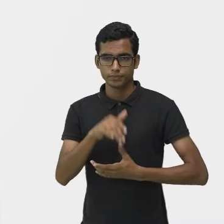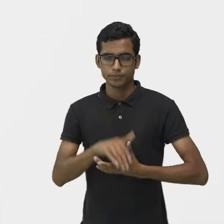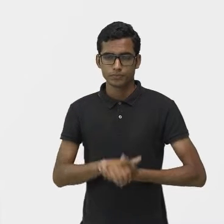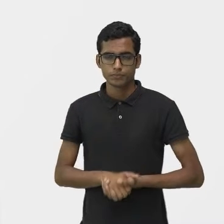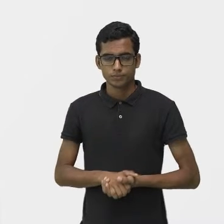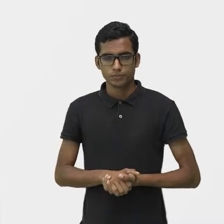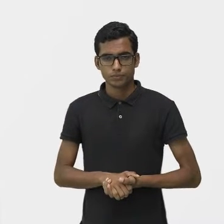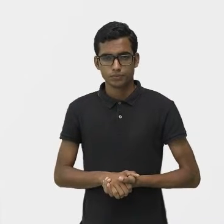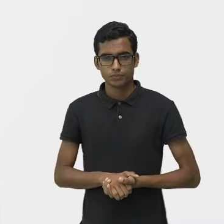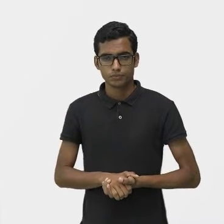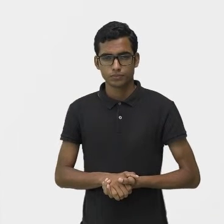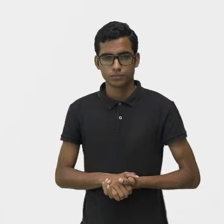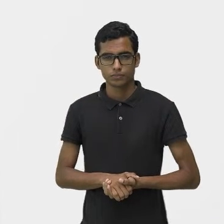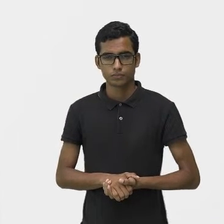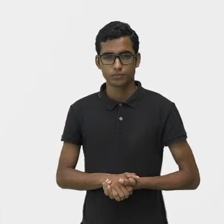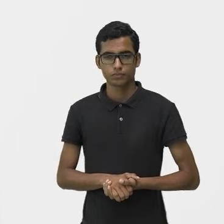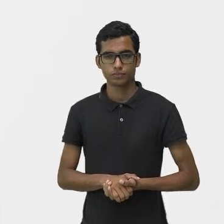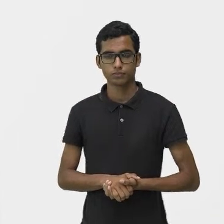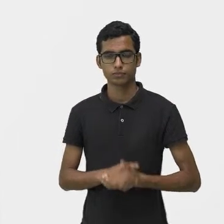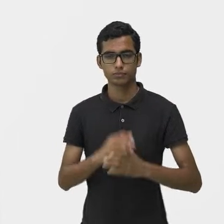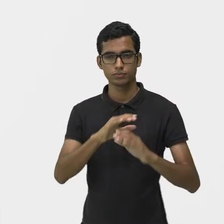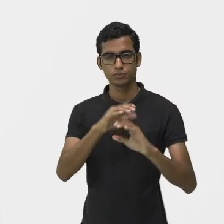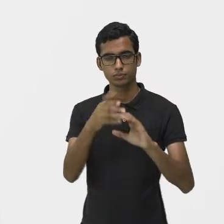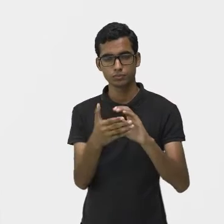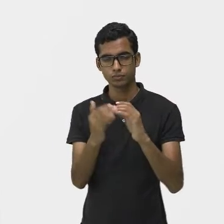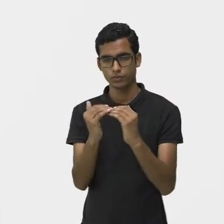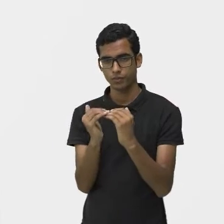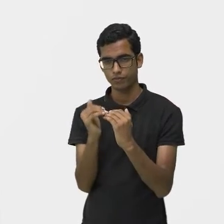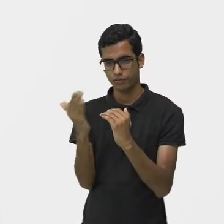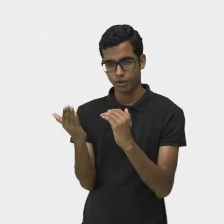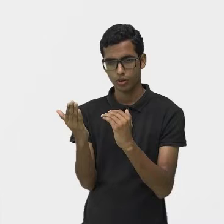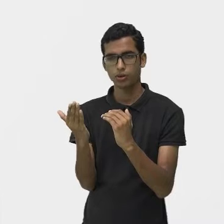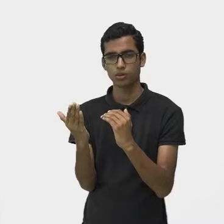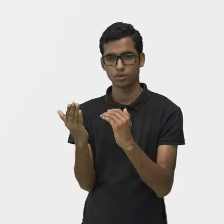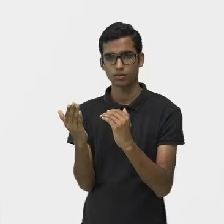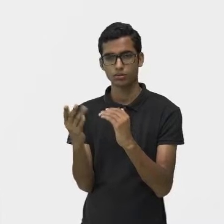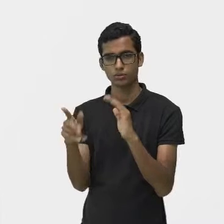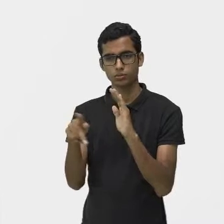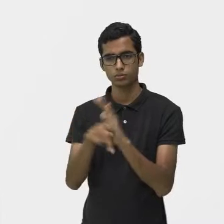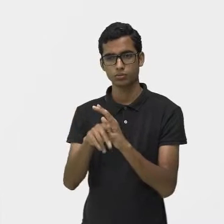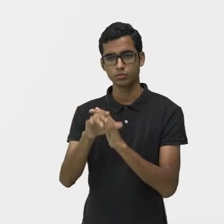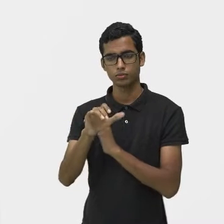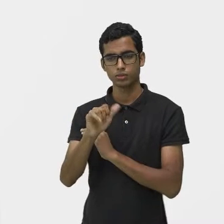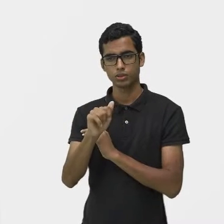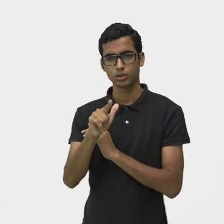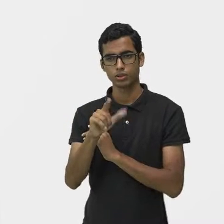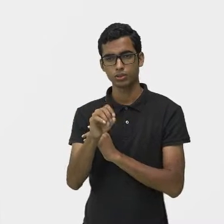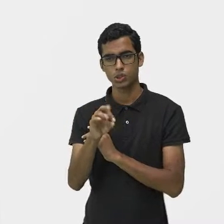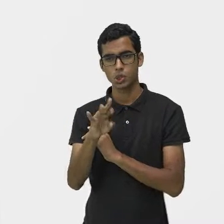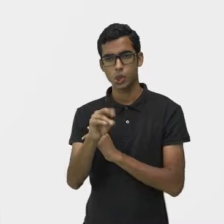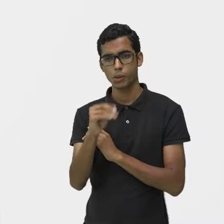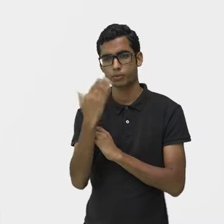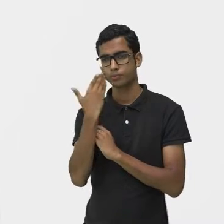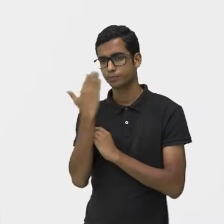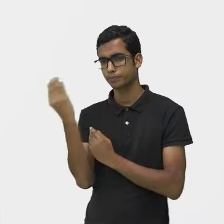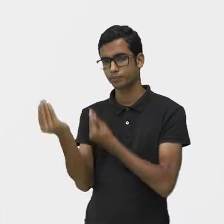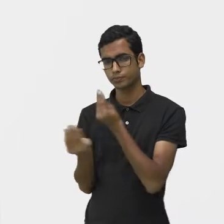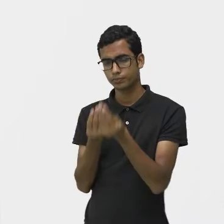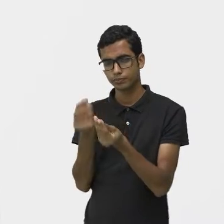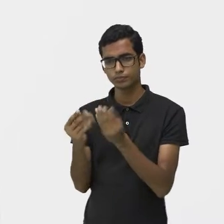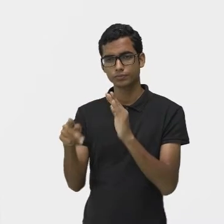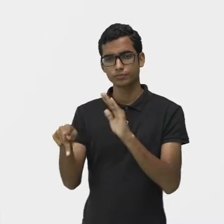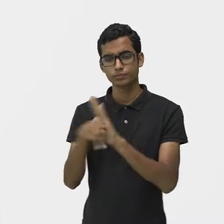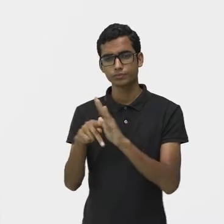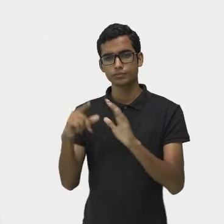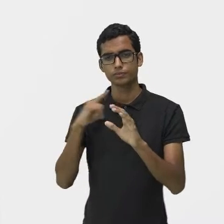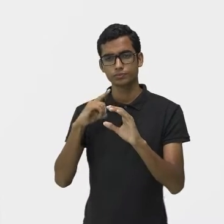a face refletora é a externa da calota, certo? Nós vamos chamar o espelho de